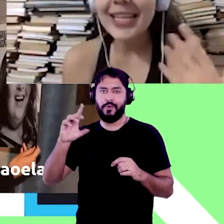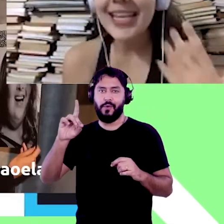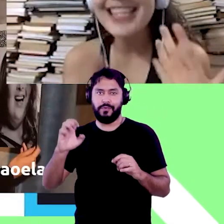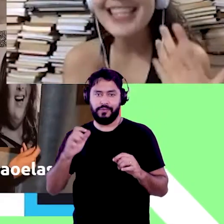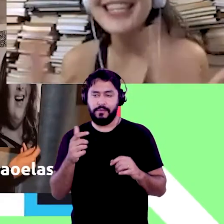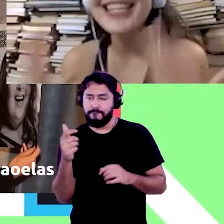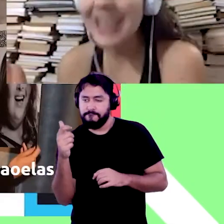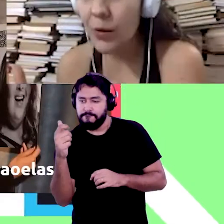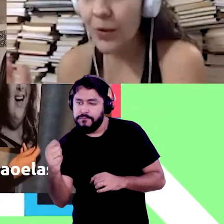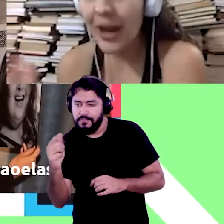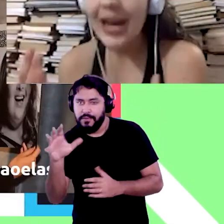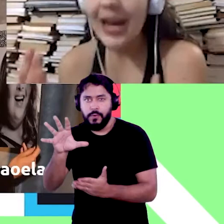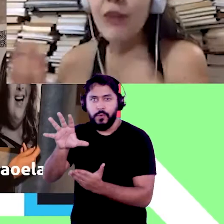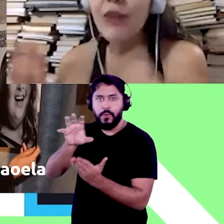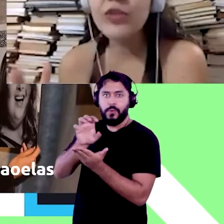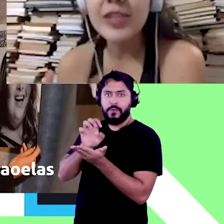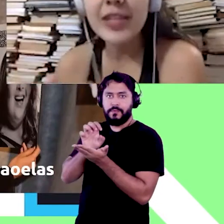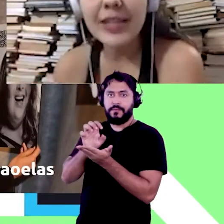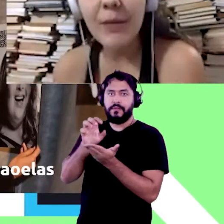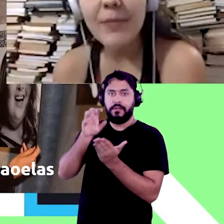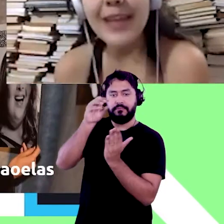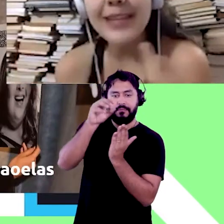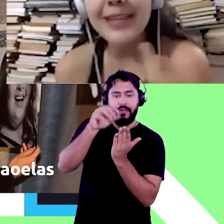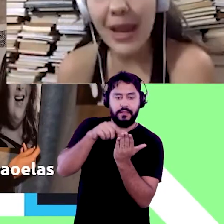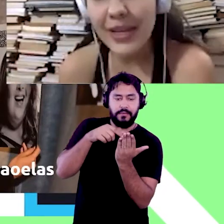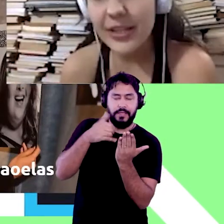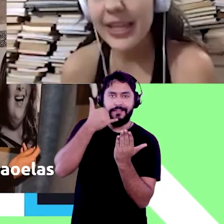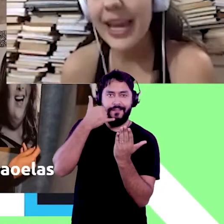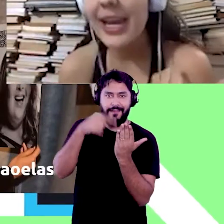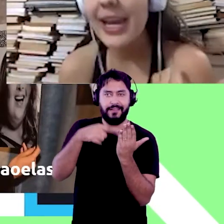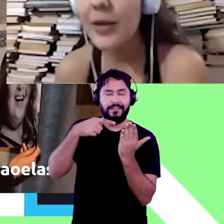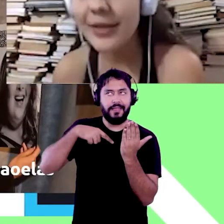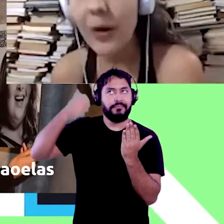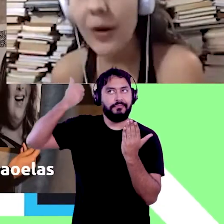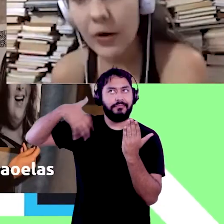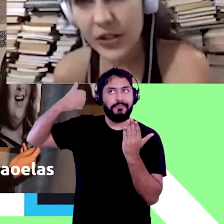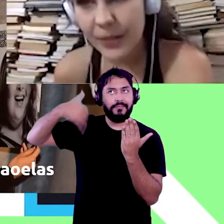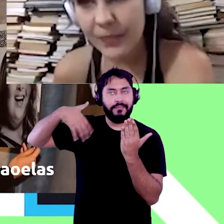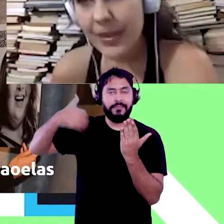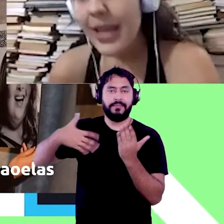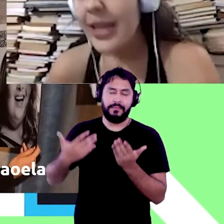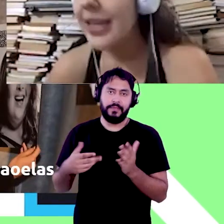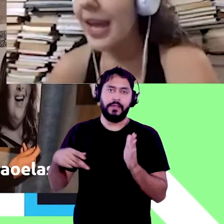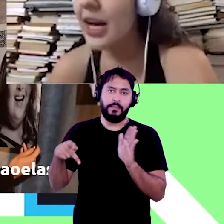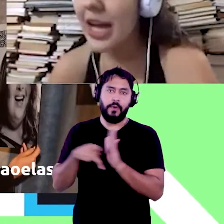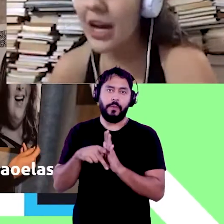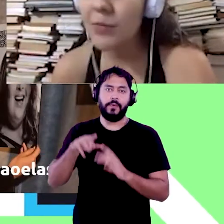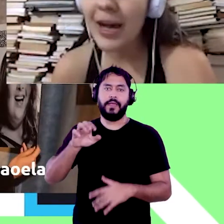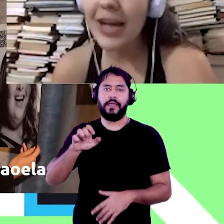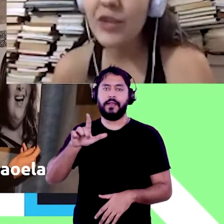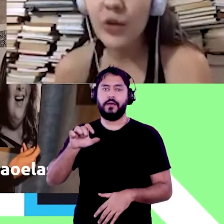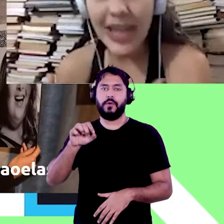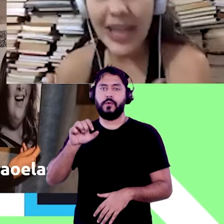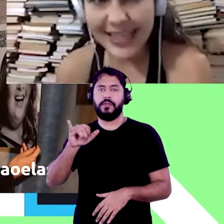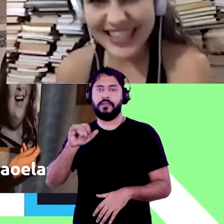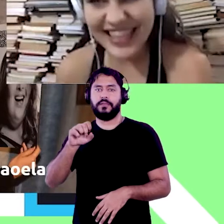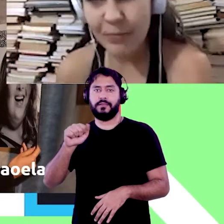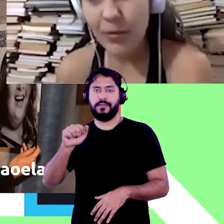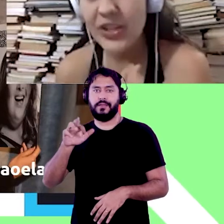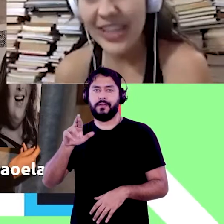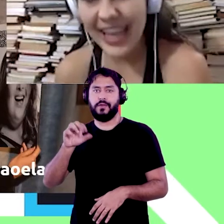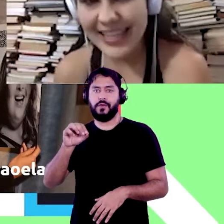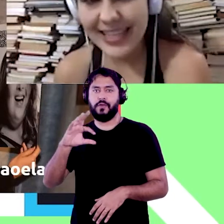a descrição, a audiodescrição dessa imagem, que é a Heloísa Rocha, que é uma